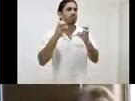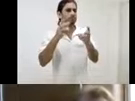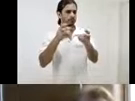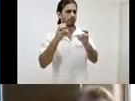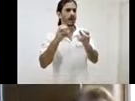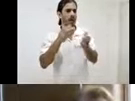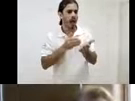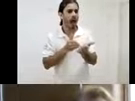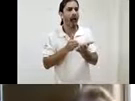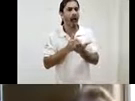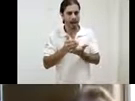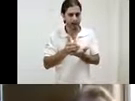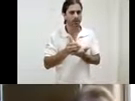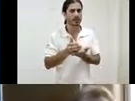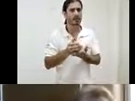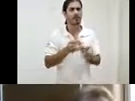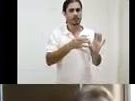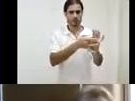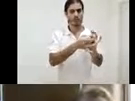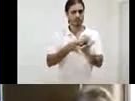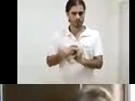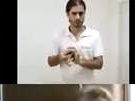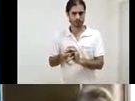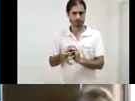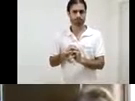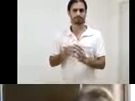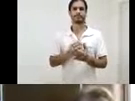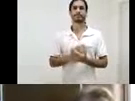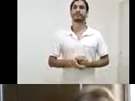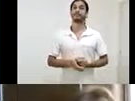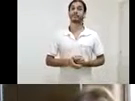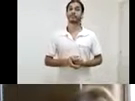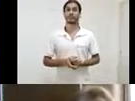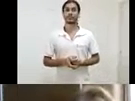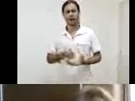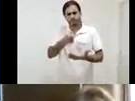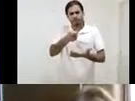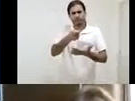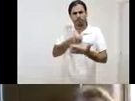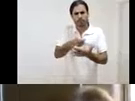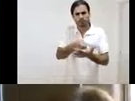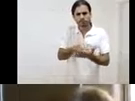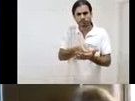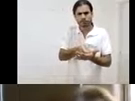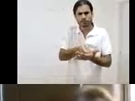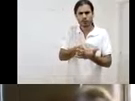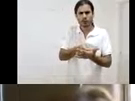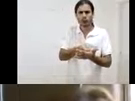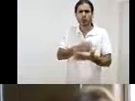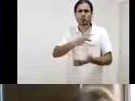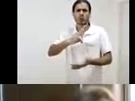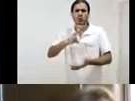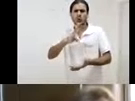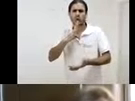Então, exatamente, a ênfase no conhecimento positivo da realidade humana, ela é questionada, ela é